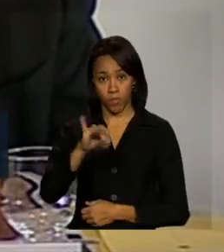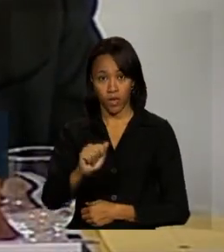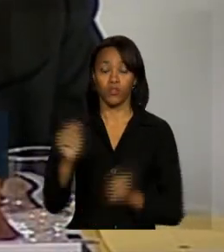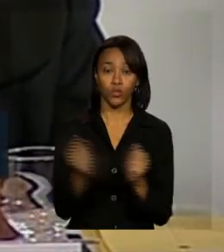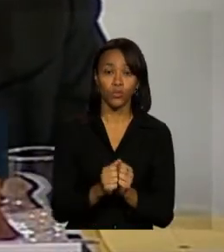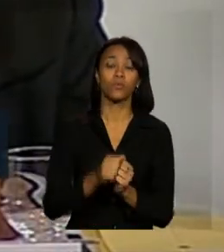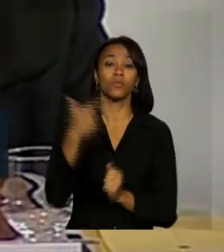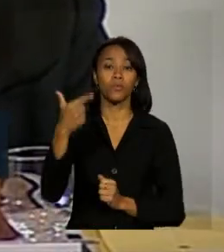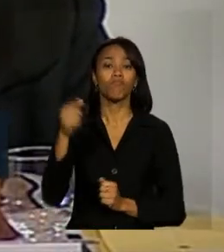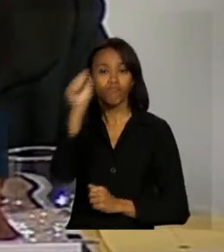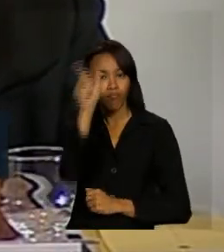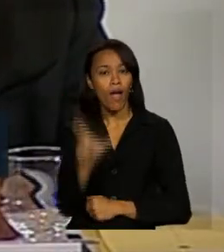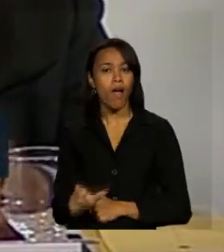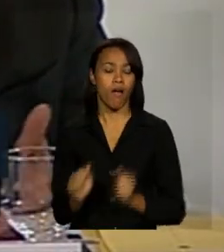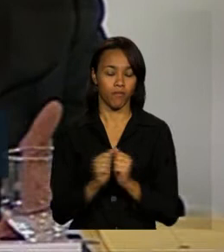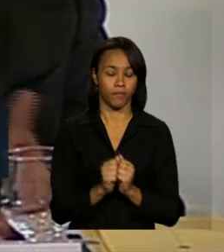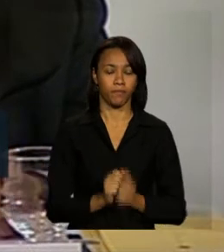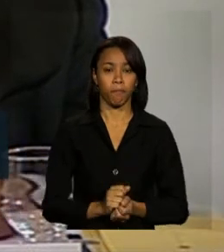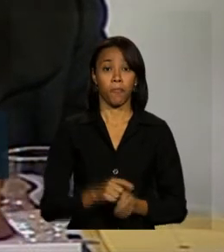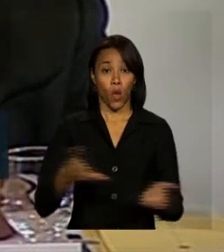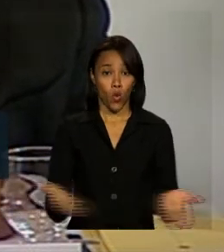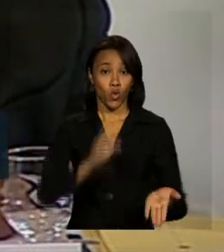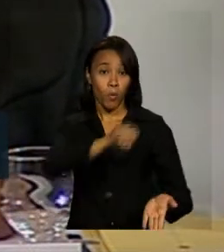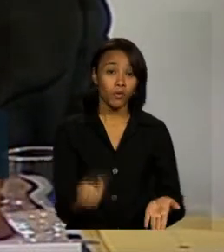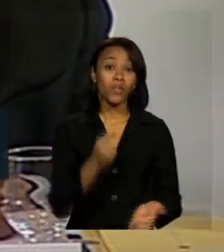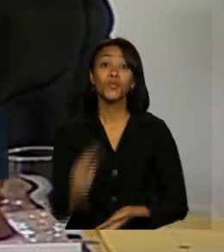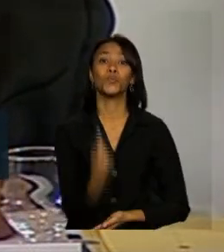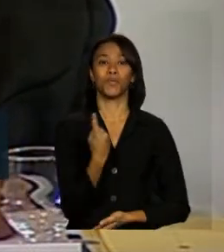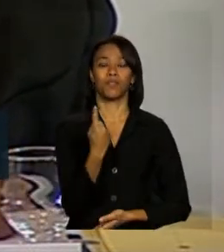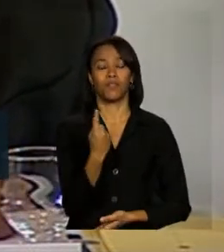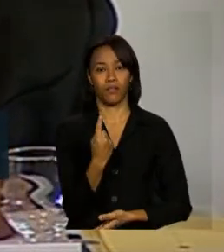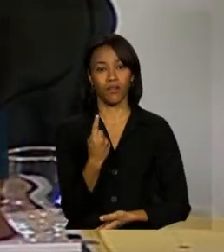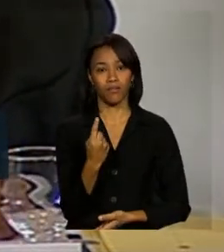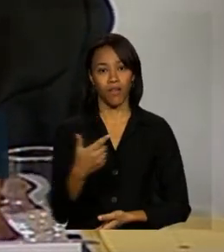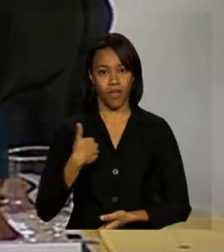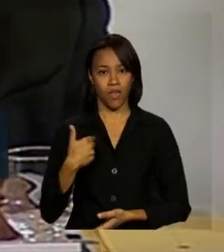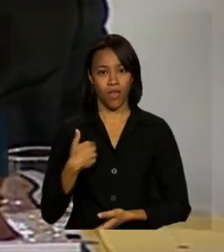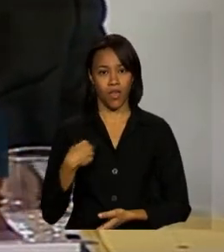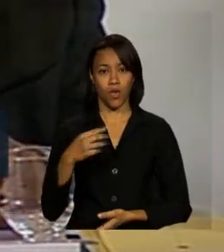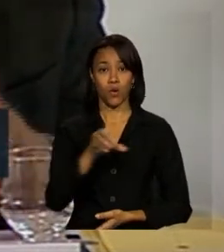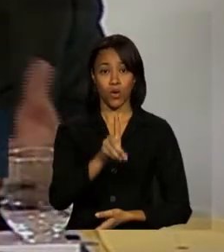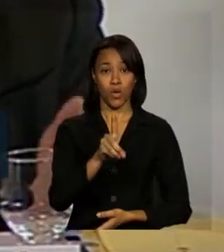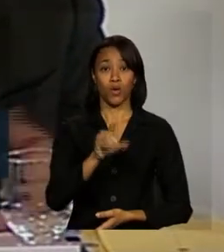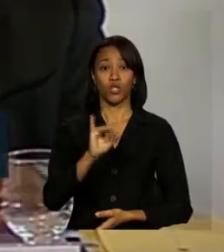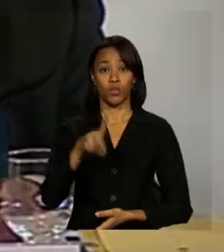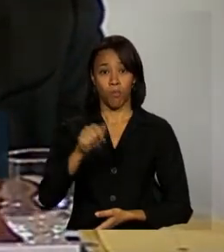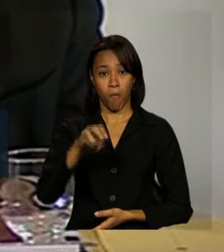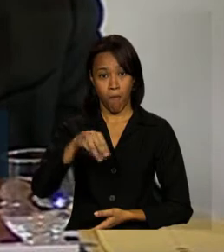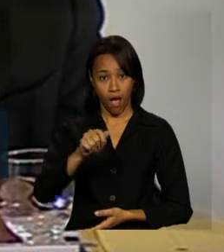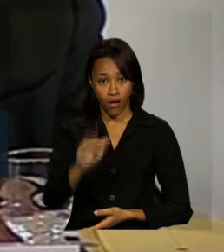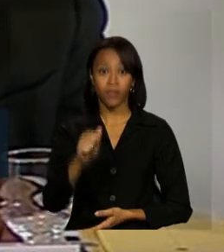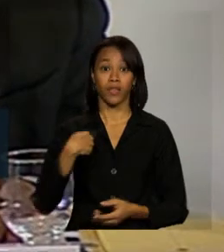Africana. Essa oportunidade é uma oportunidade ímpar, né? Eu sou um diplomata de carreira, mas tive uma formação